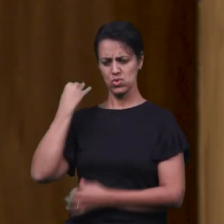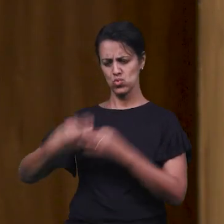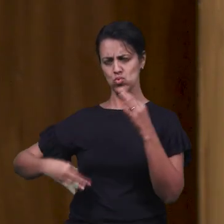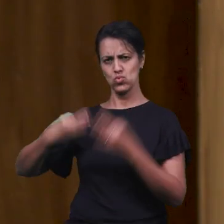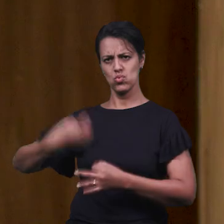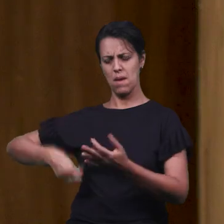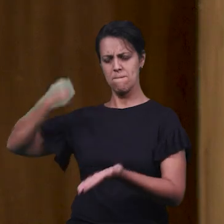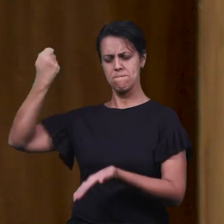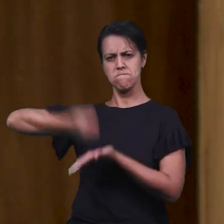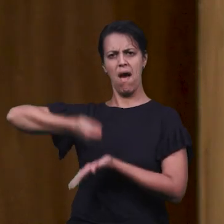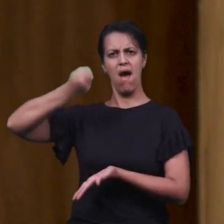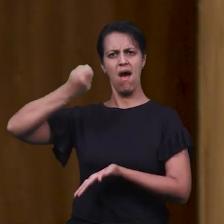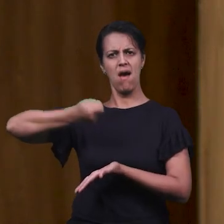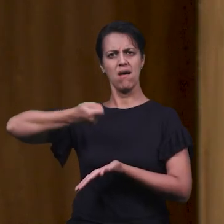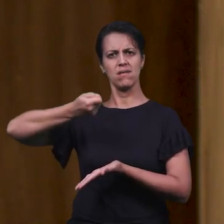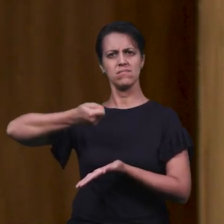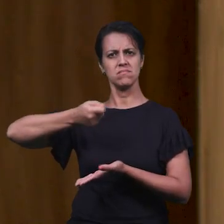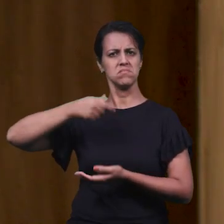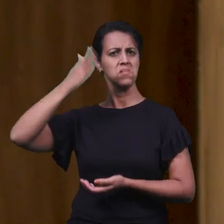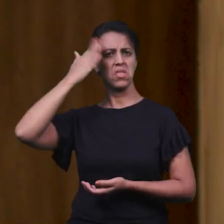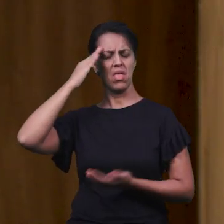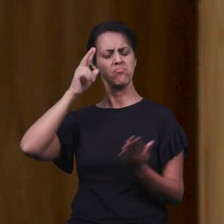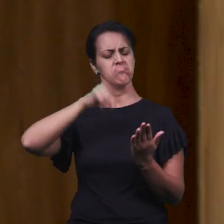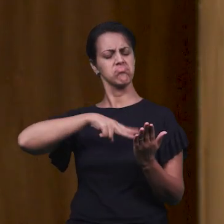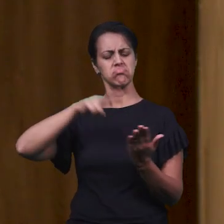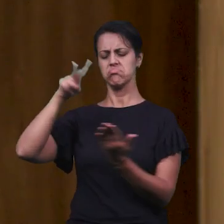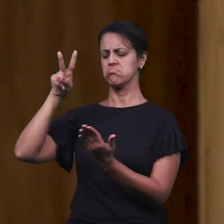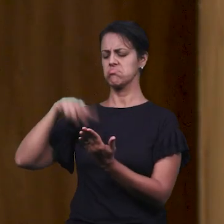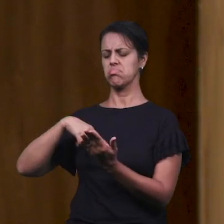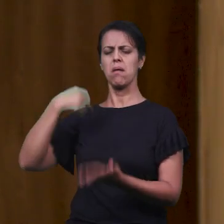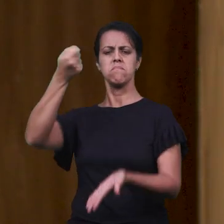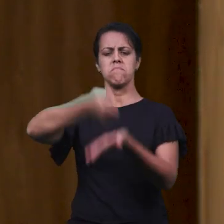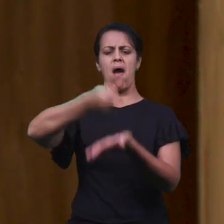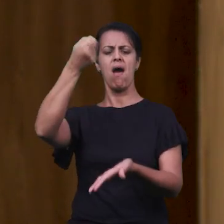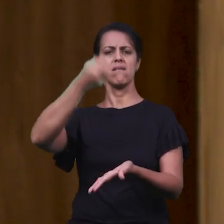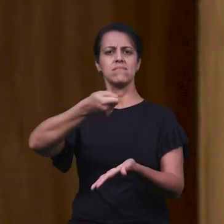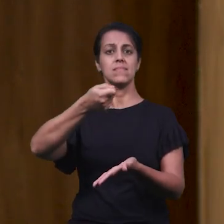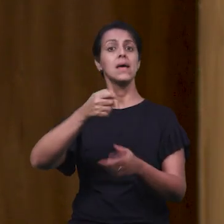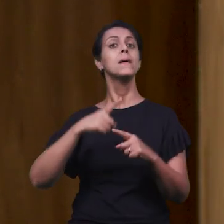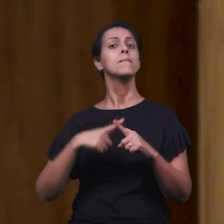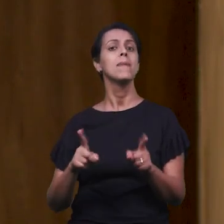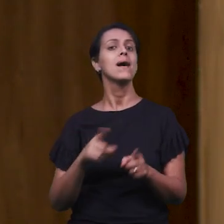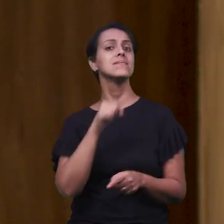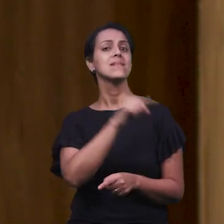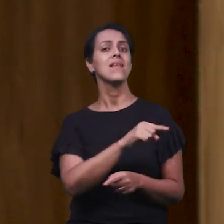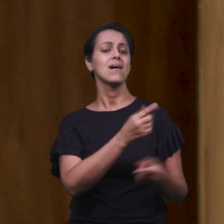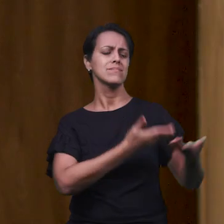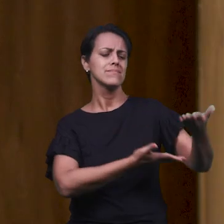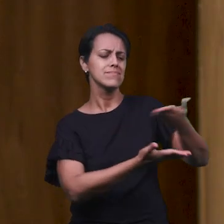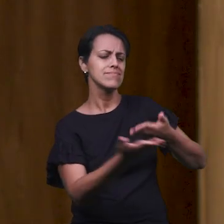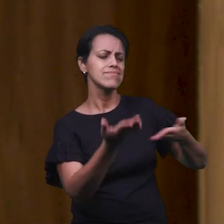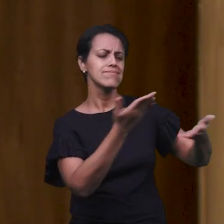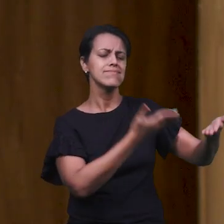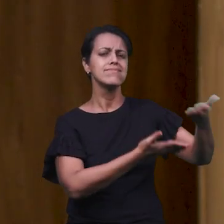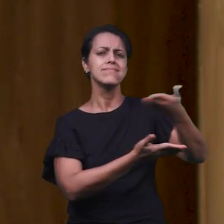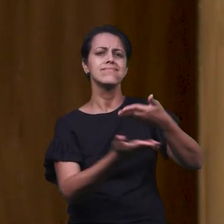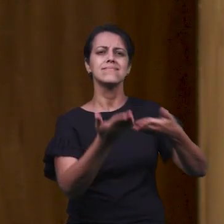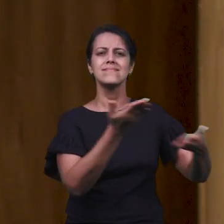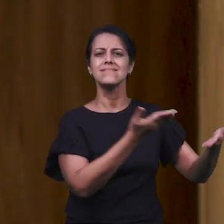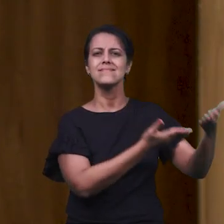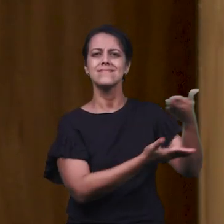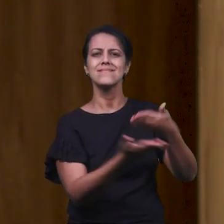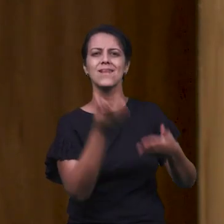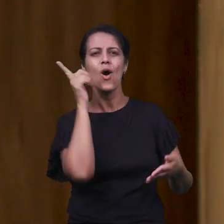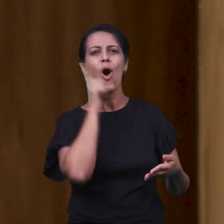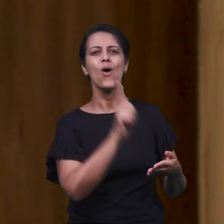vontade das partes, ele impõe aquilo que é o entendimento dele. Exatamente. E já na mediação, né, por meio do mediador, você consegue